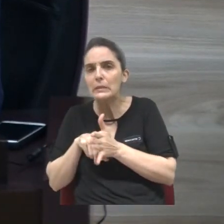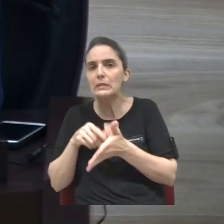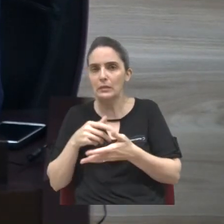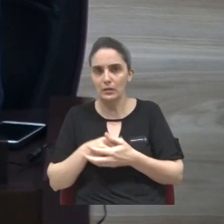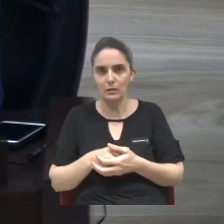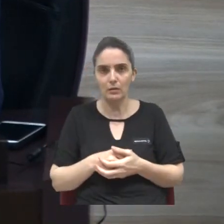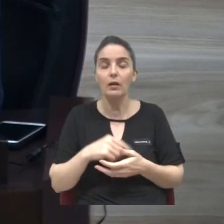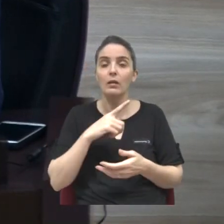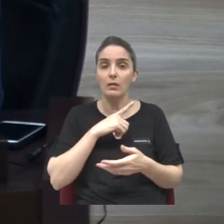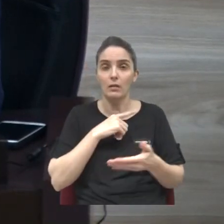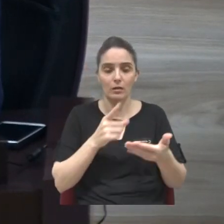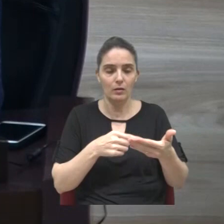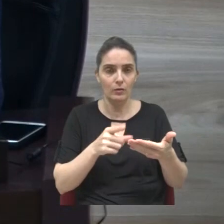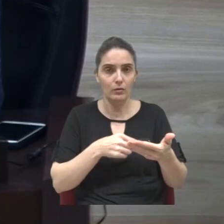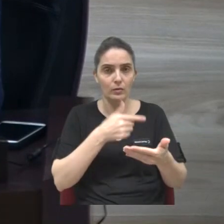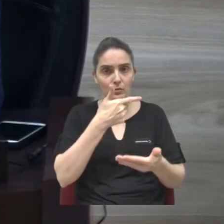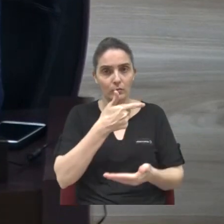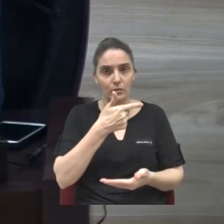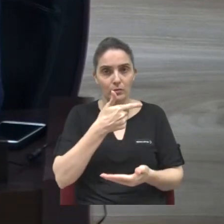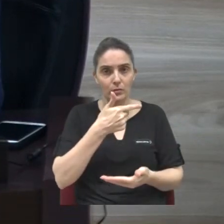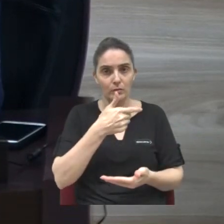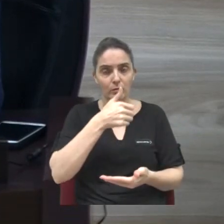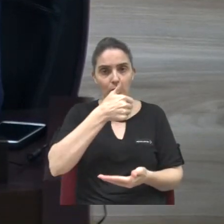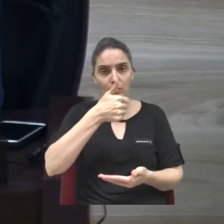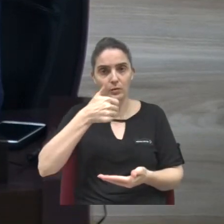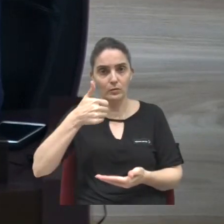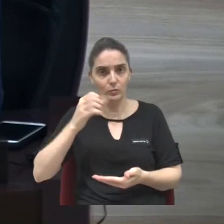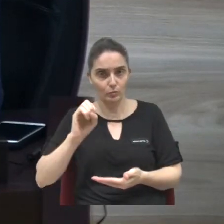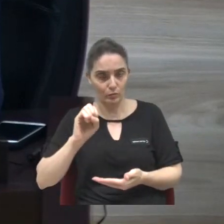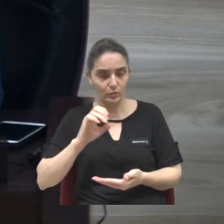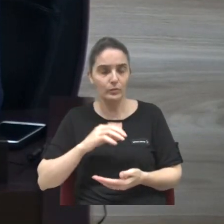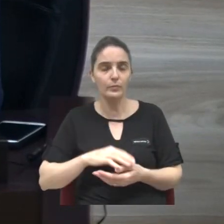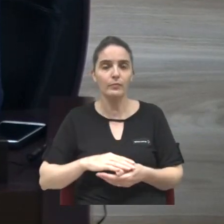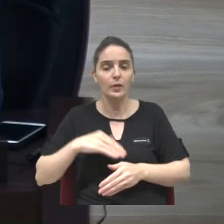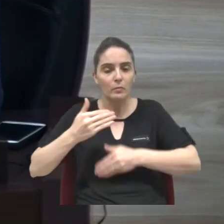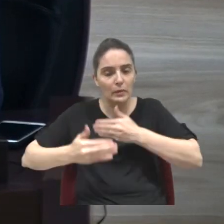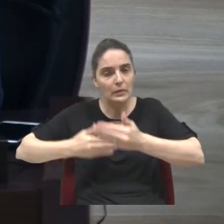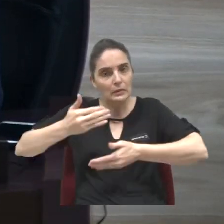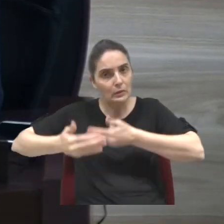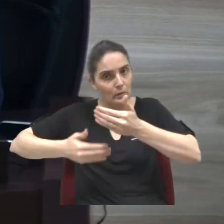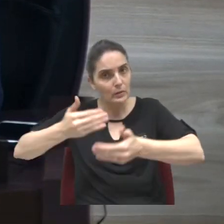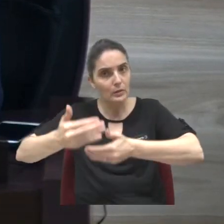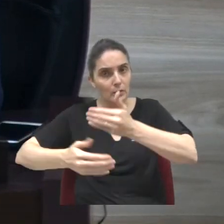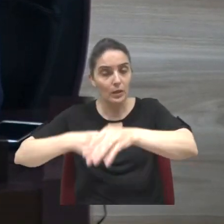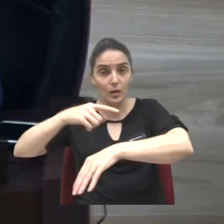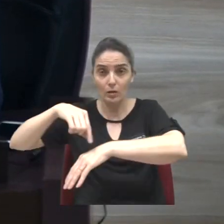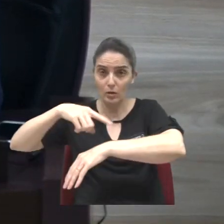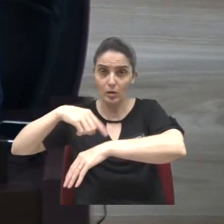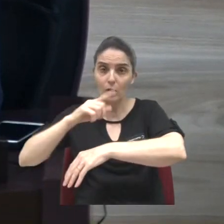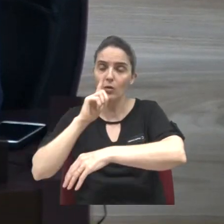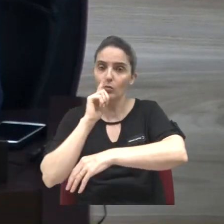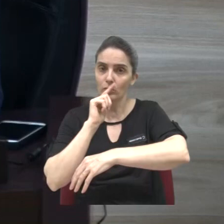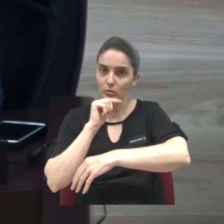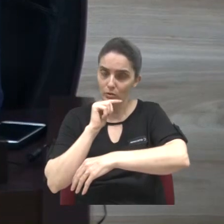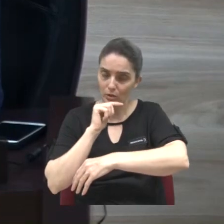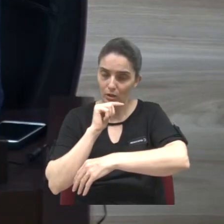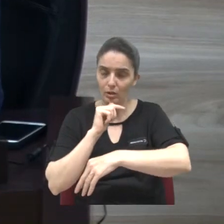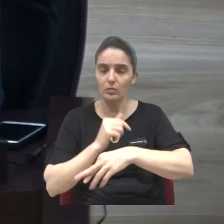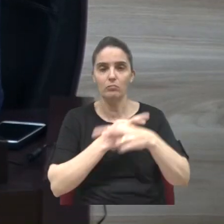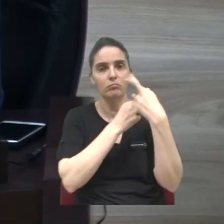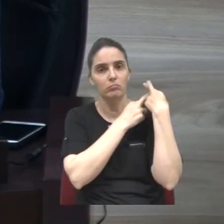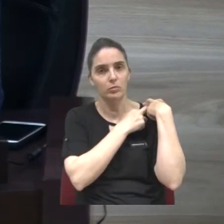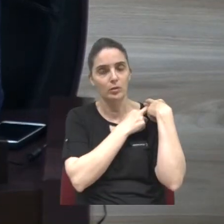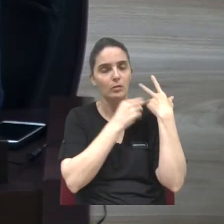Folha 2118, informou que, com o passar do tempo, os equipamentos de hidrômetros responsáveis por medir o consumo,